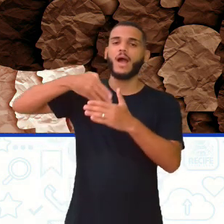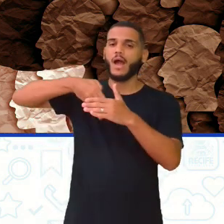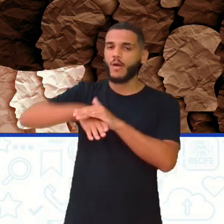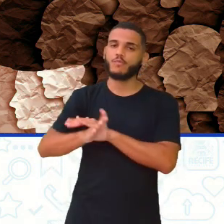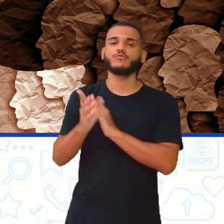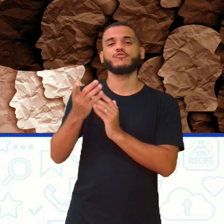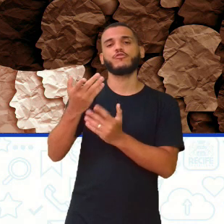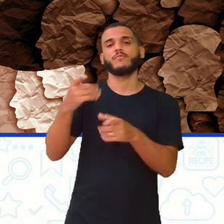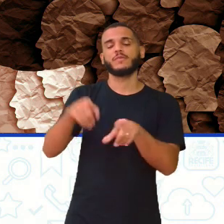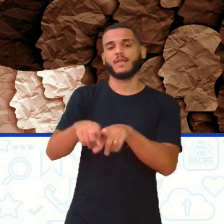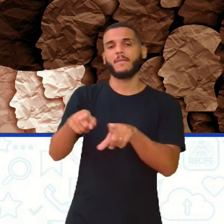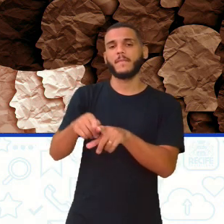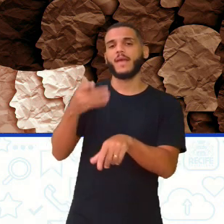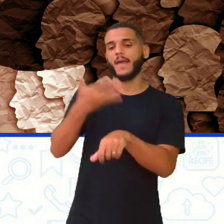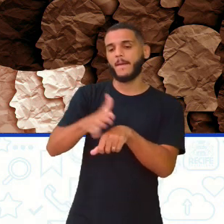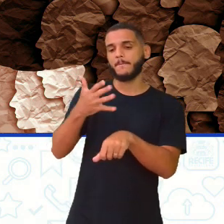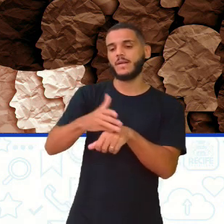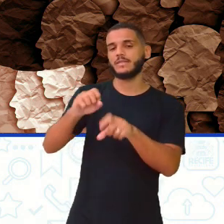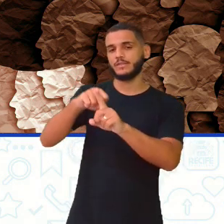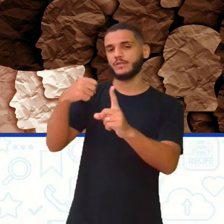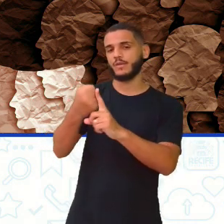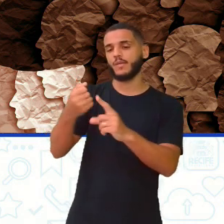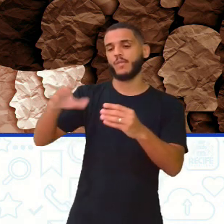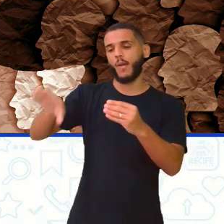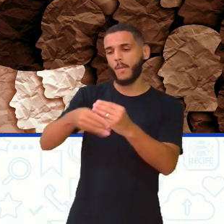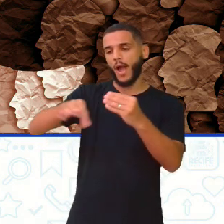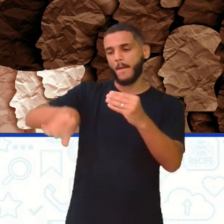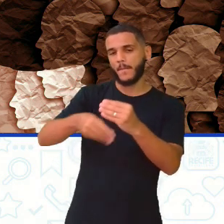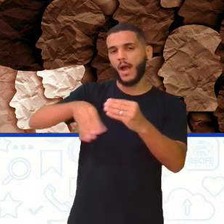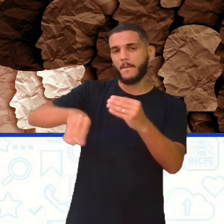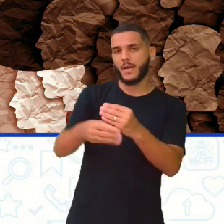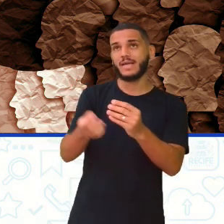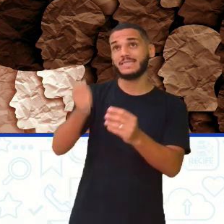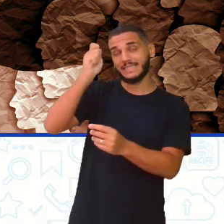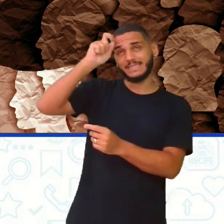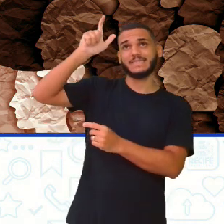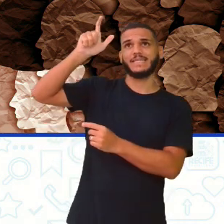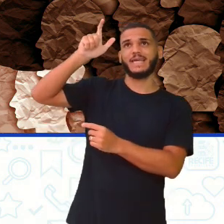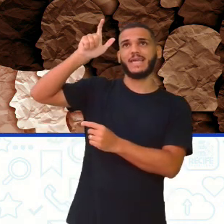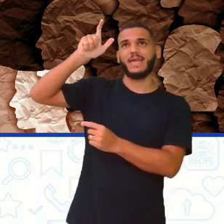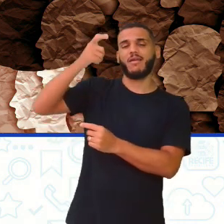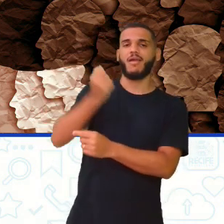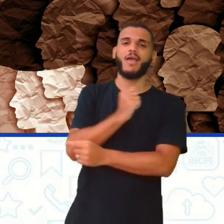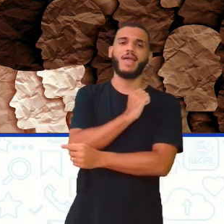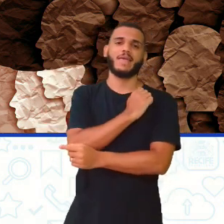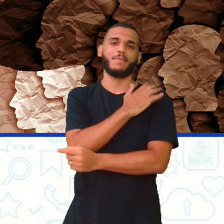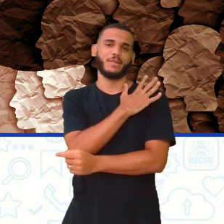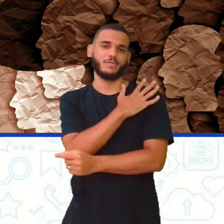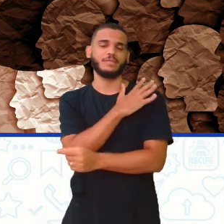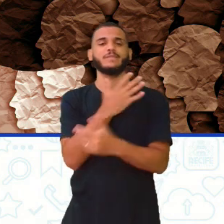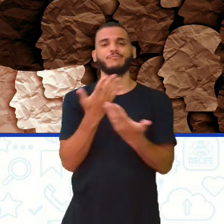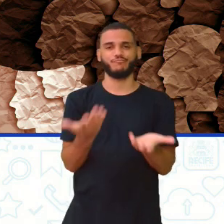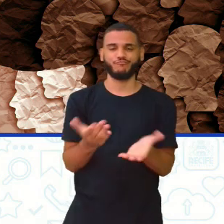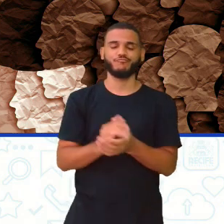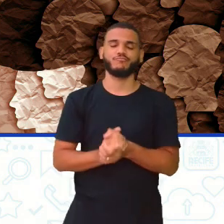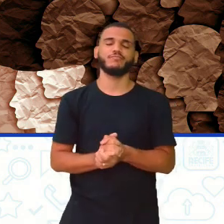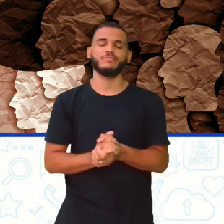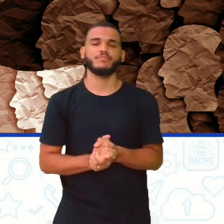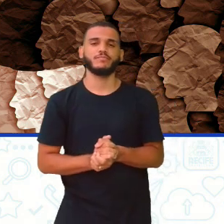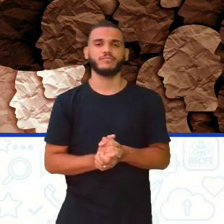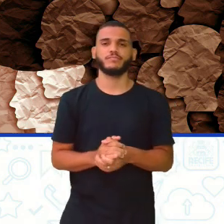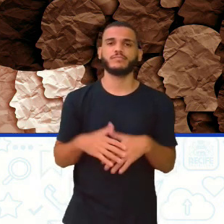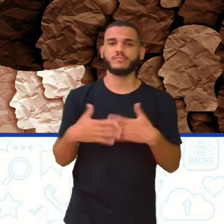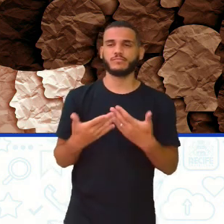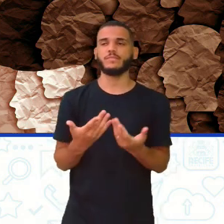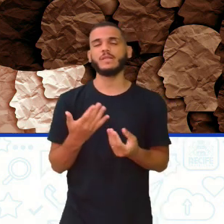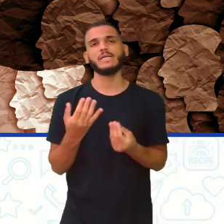sociedade contribuem para essa construção, essa ideia pré-concebida, né? É